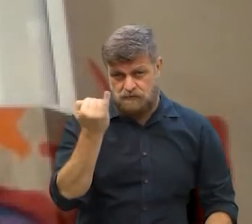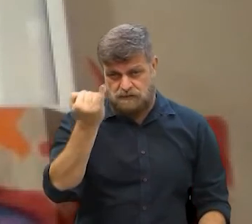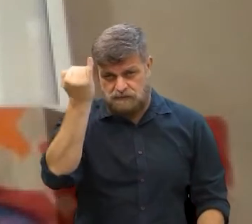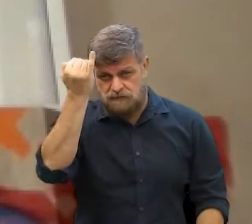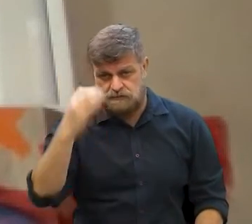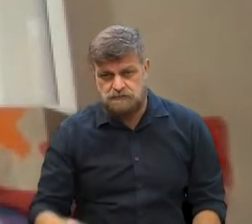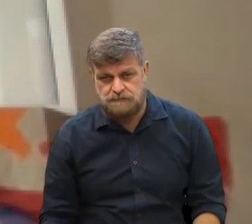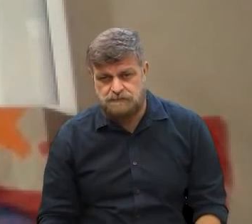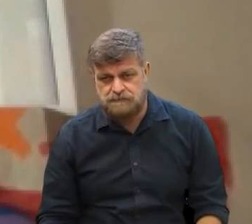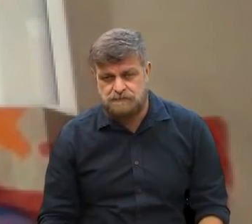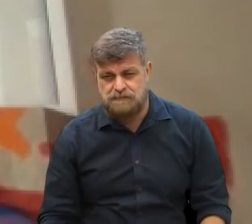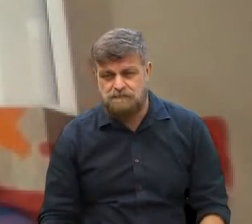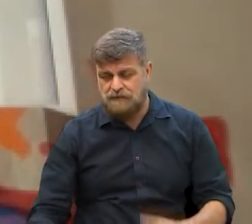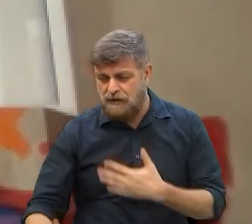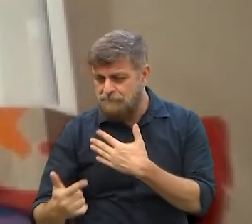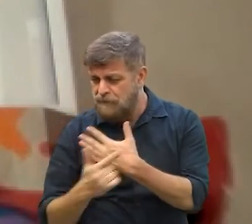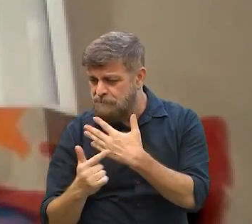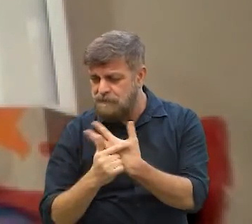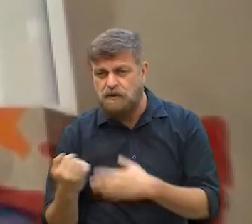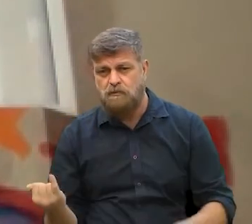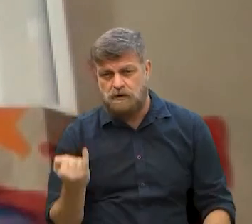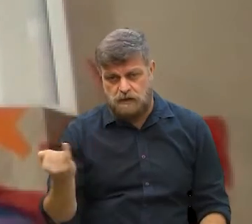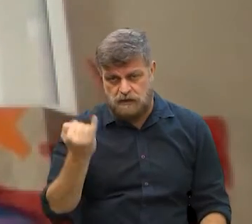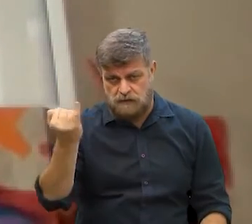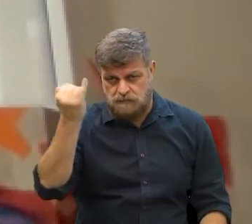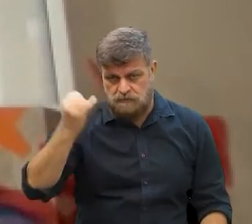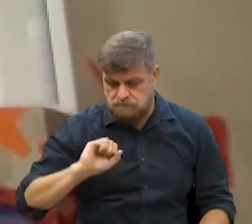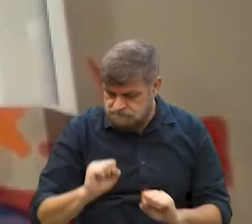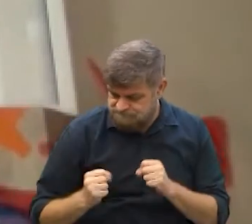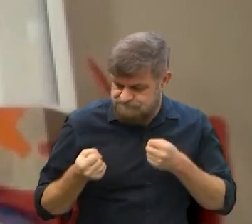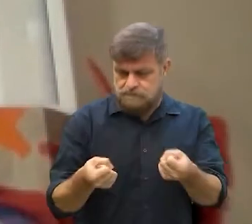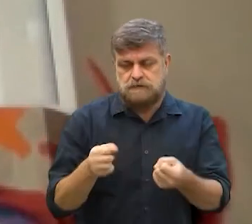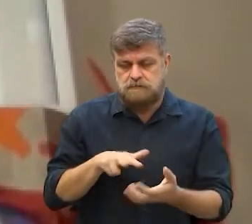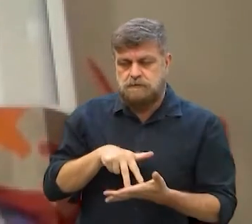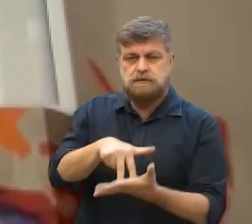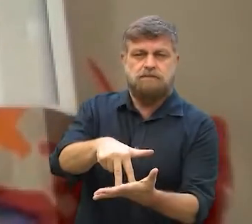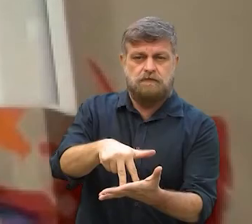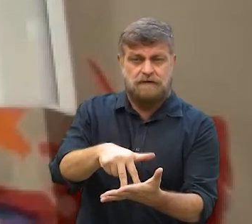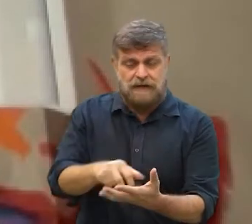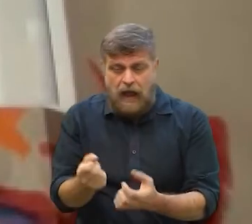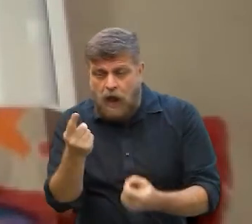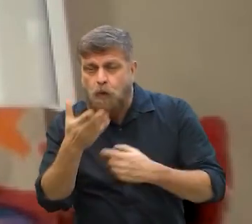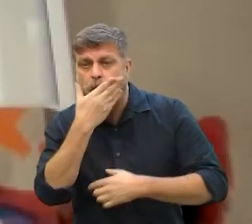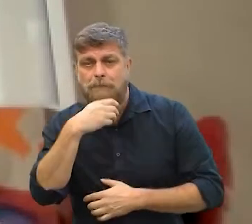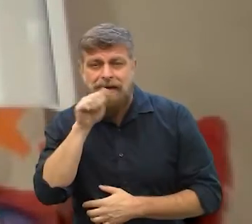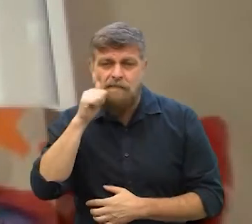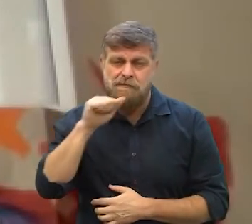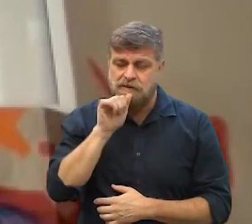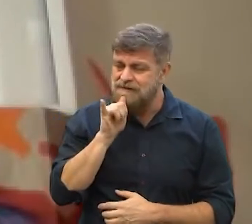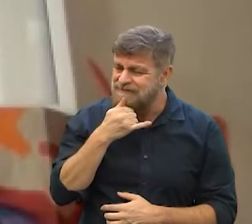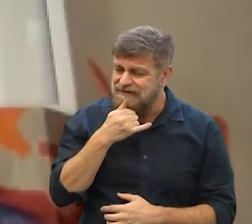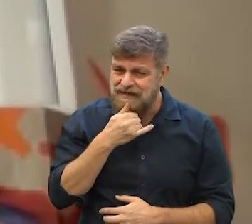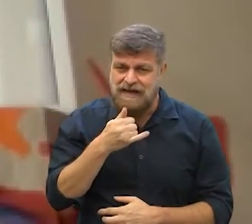isso, né? Papel importante e incisivo. Alguns pais, infelizmente,